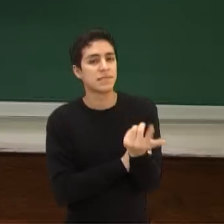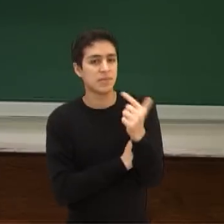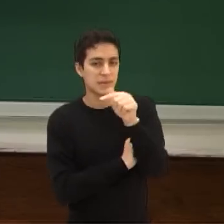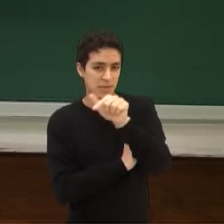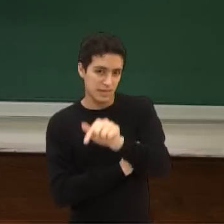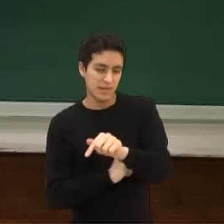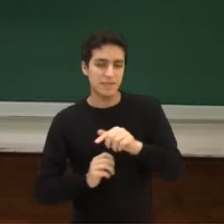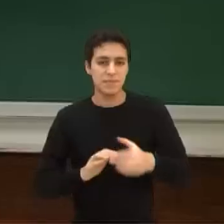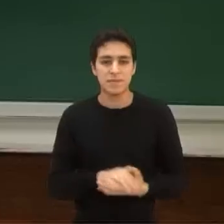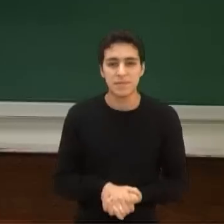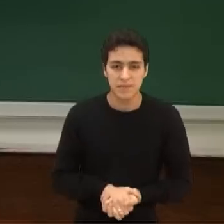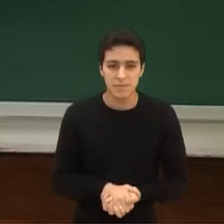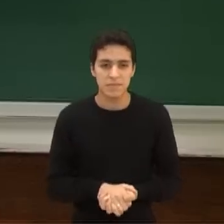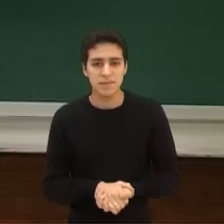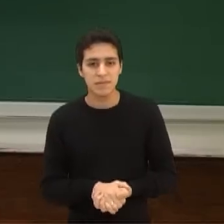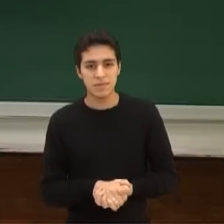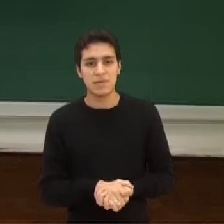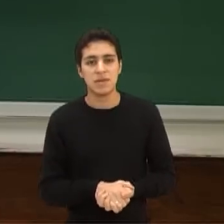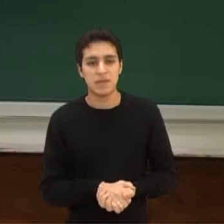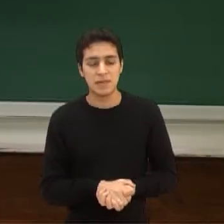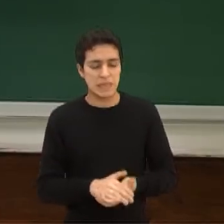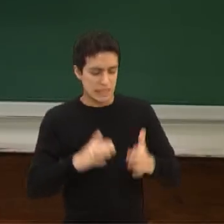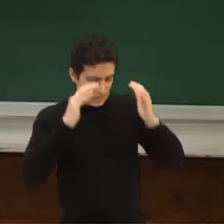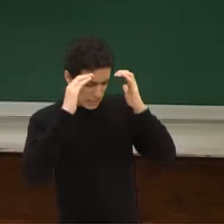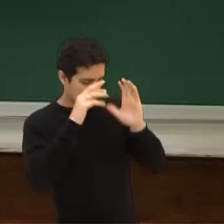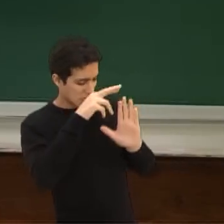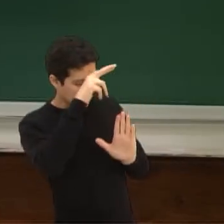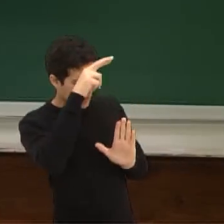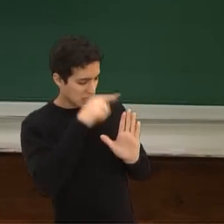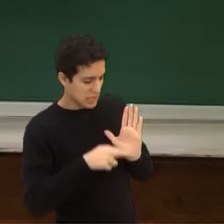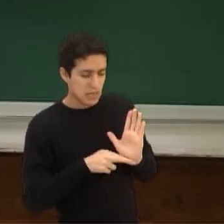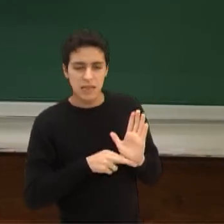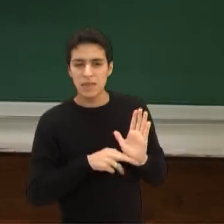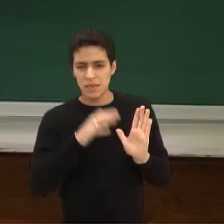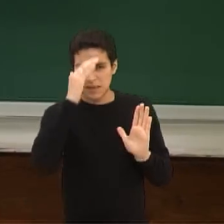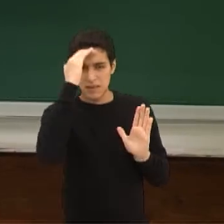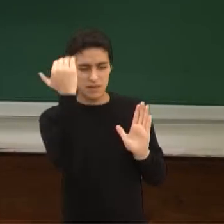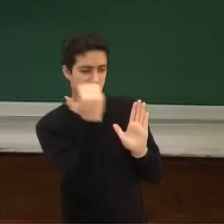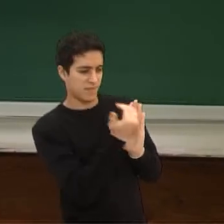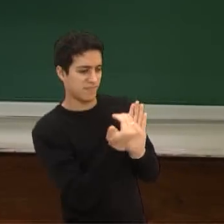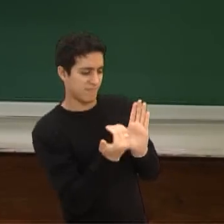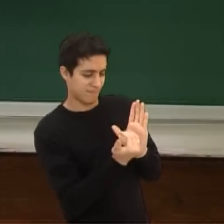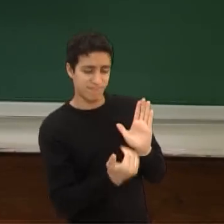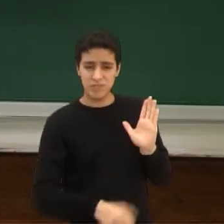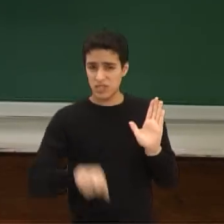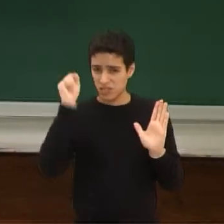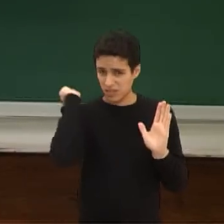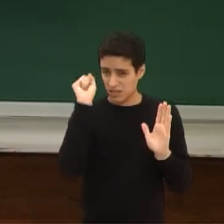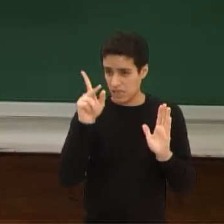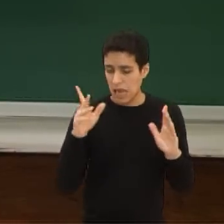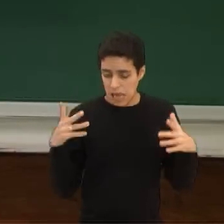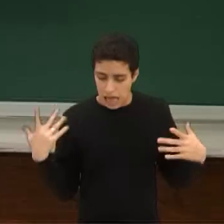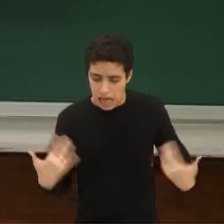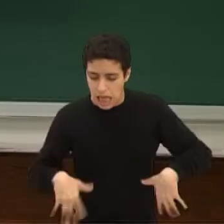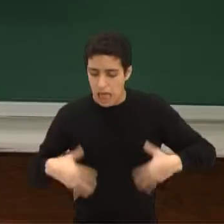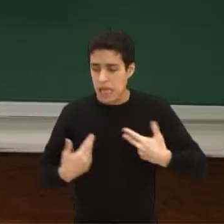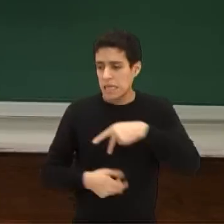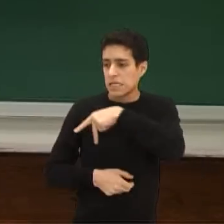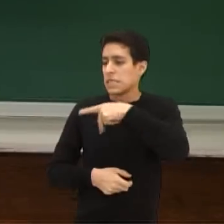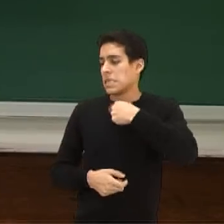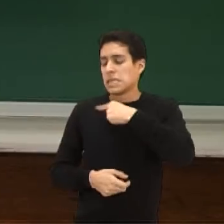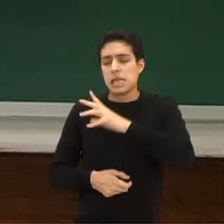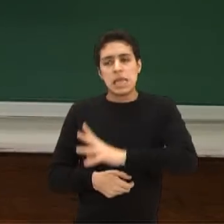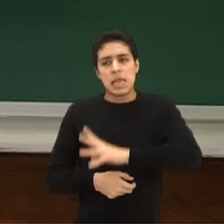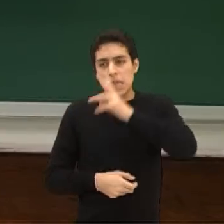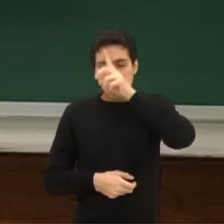dar 7. Respeitamos todas as regras? Sim. Prof do céu, não respeitei.